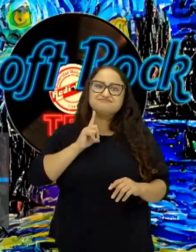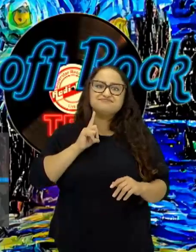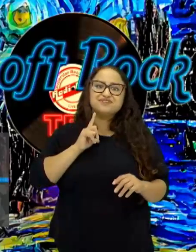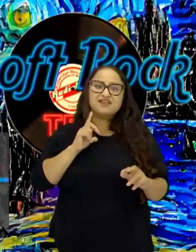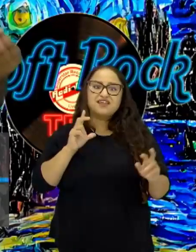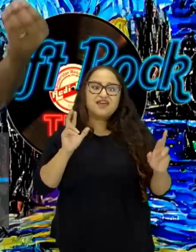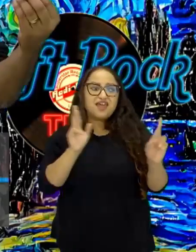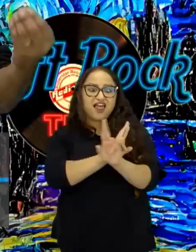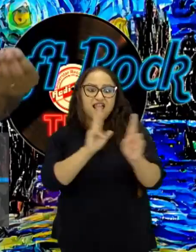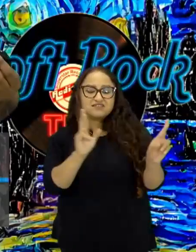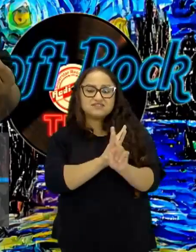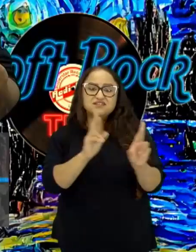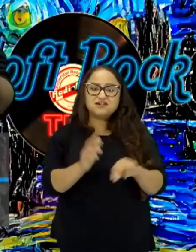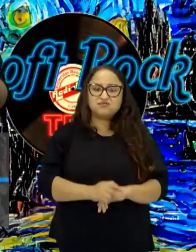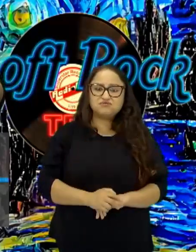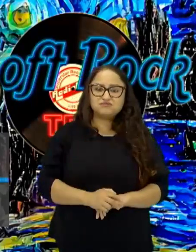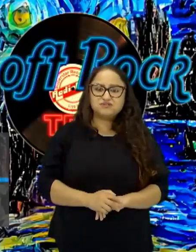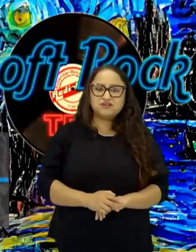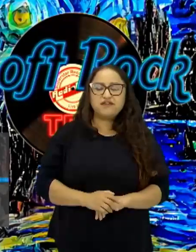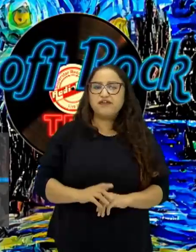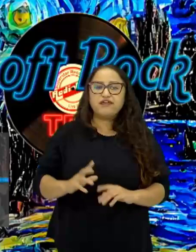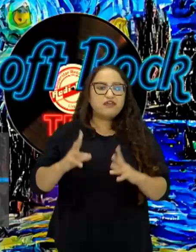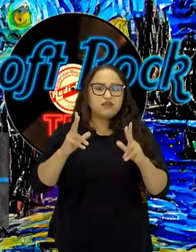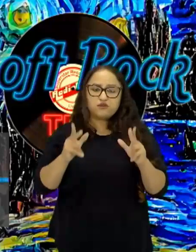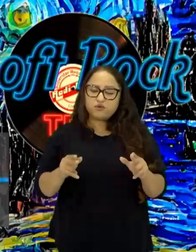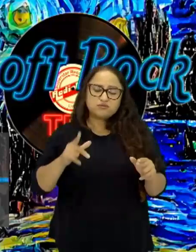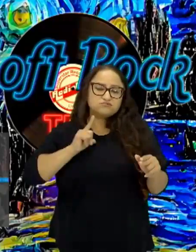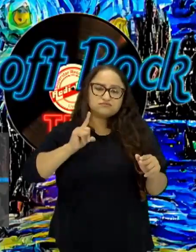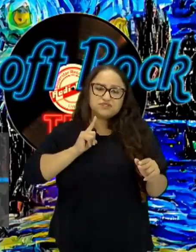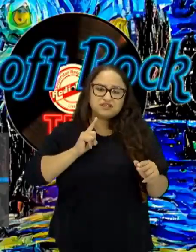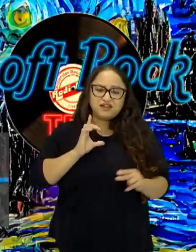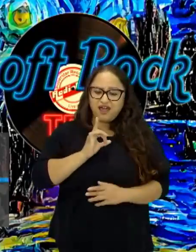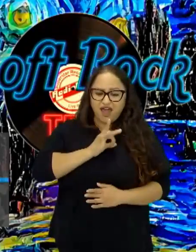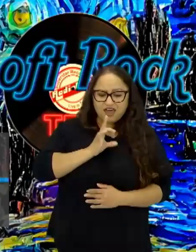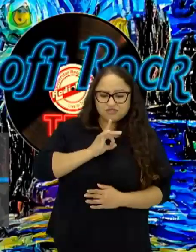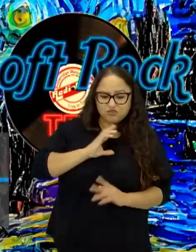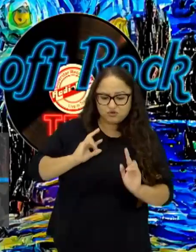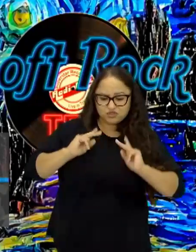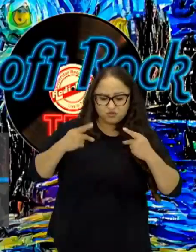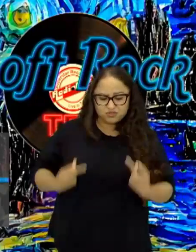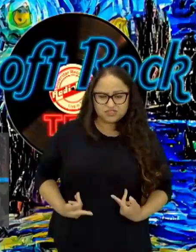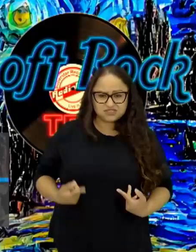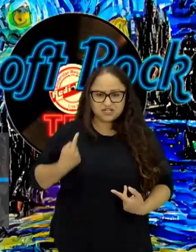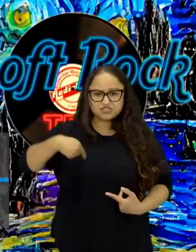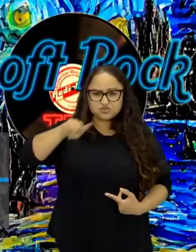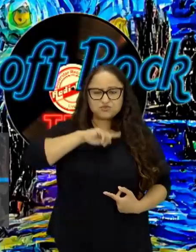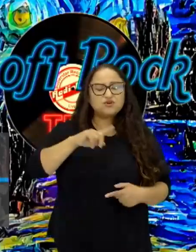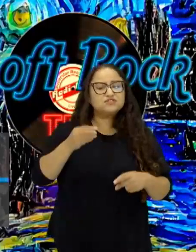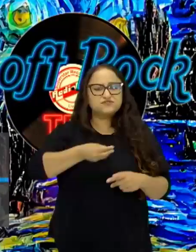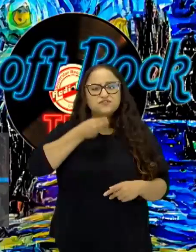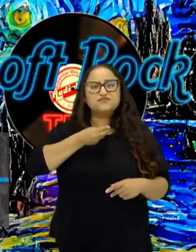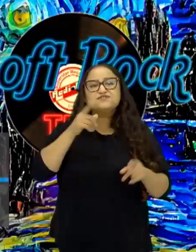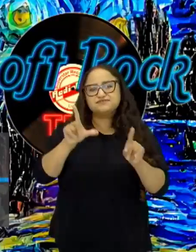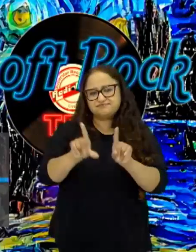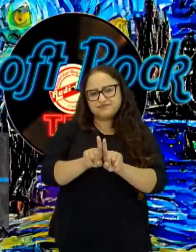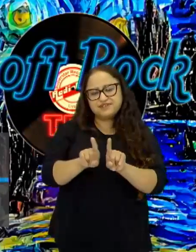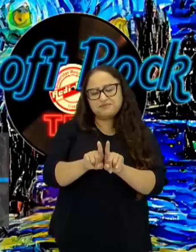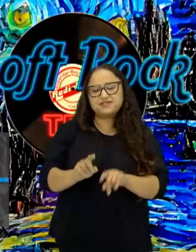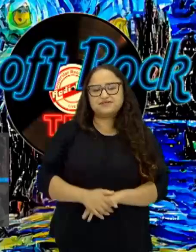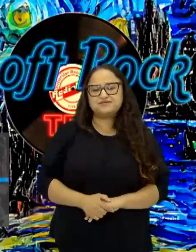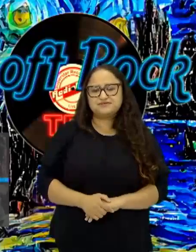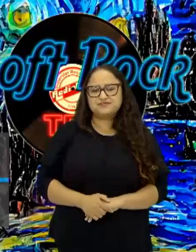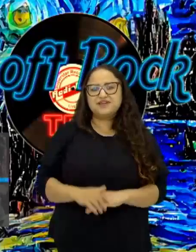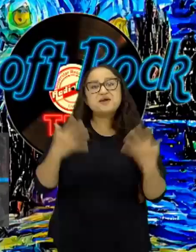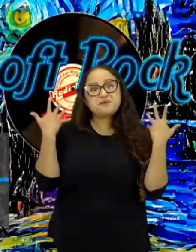mesmo teor que ele tinha de trazer a dor da humanidade, ela também trouxe aí com a dor do que a gente estava vivendo. Vamos para a próxima,